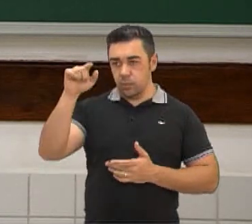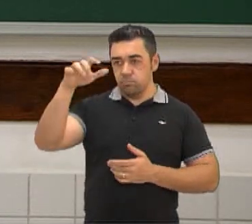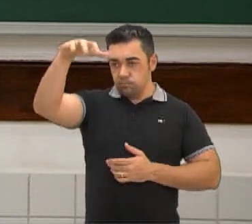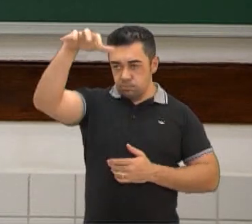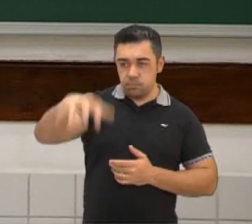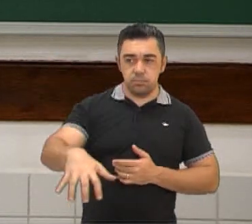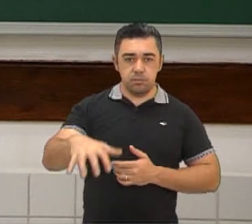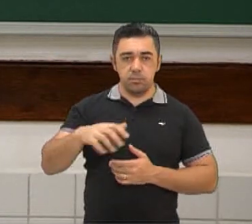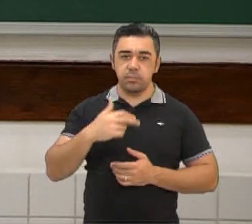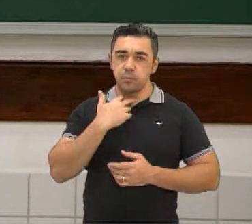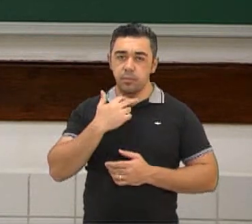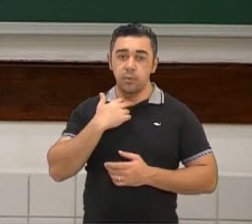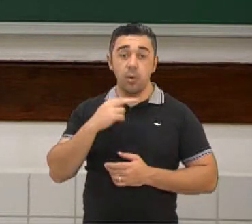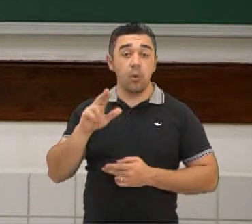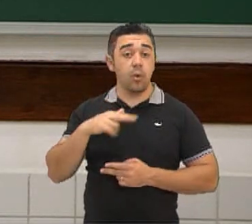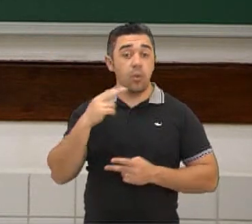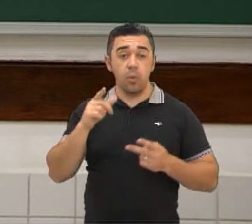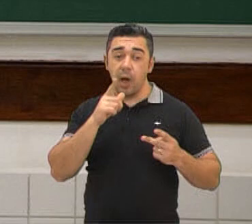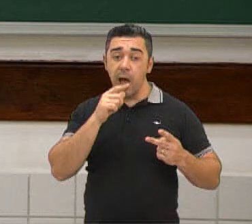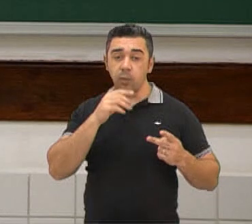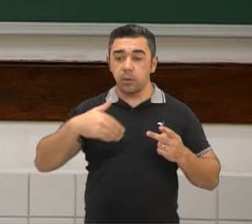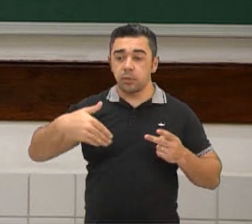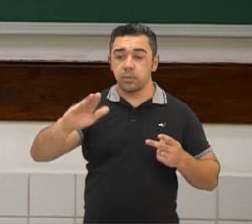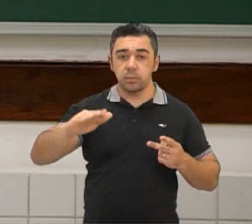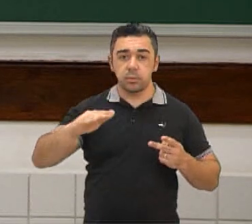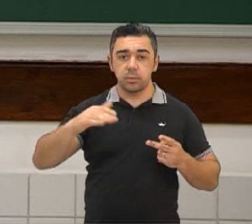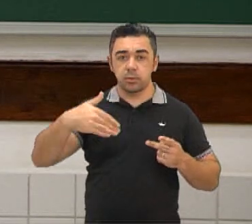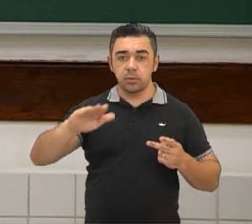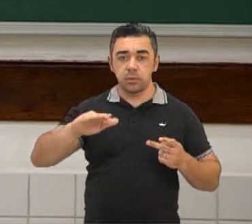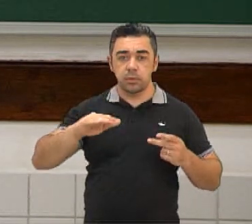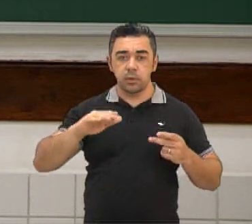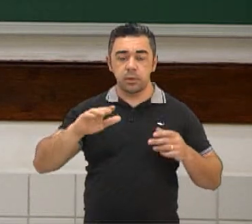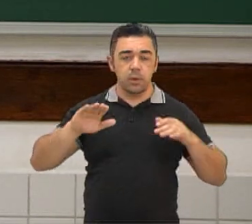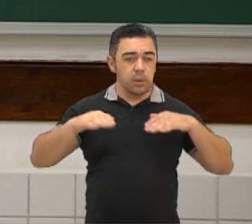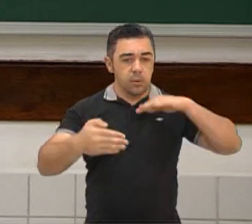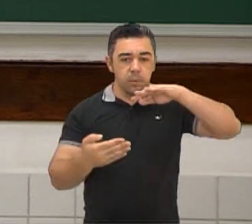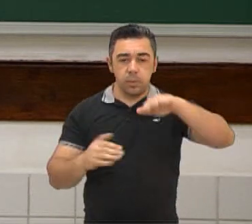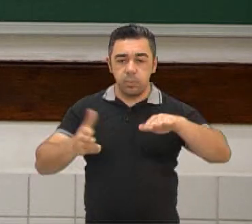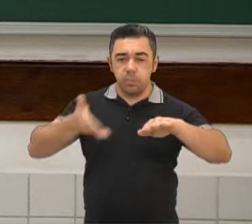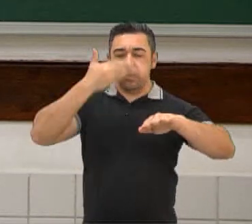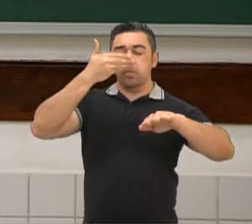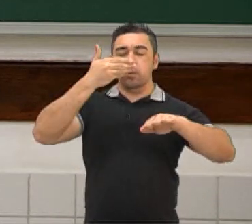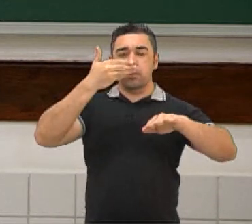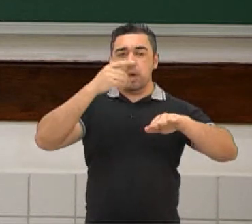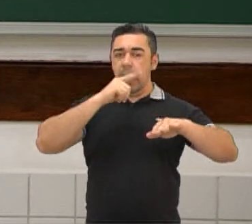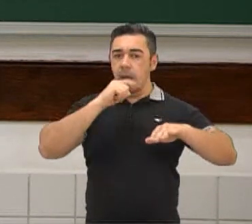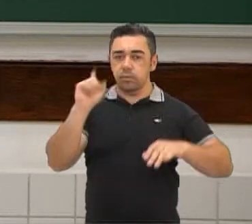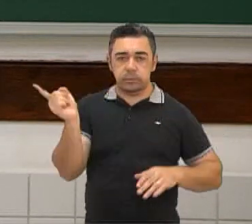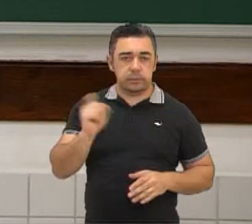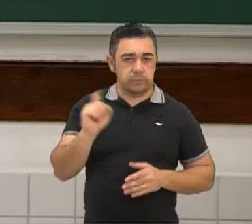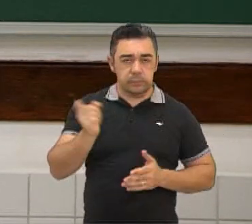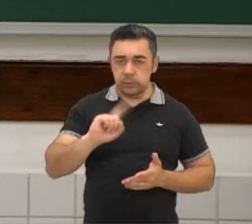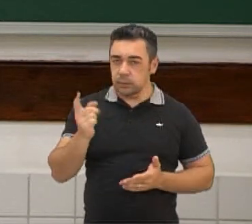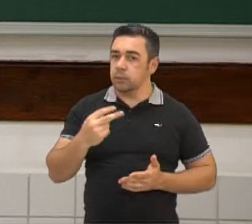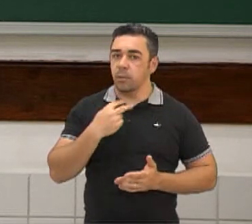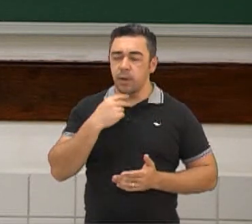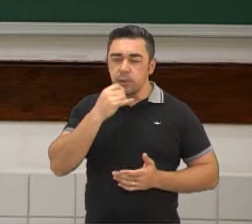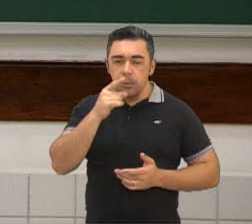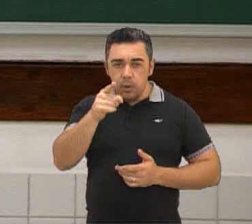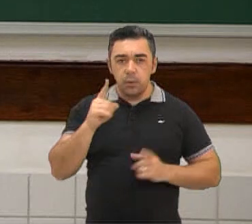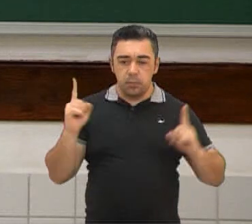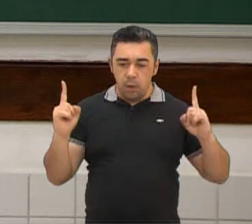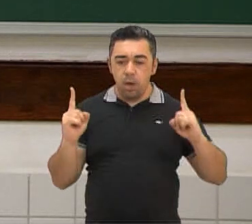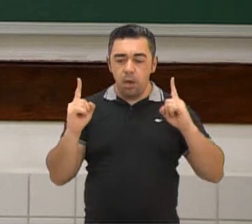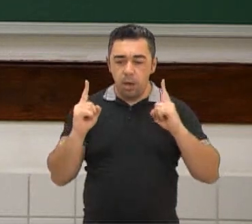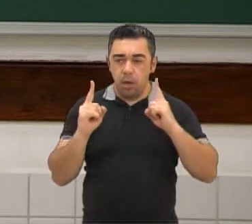água, ou jogar água no adversário. Então, se você percebe que o adversário está chegando